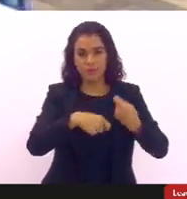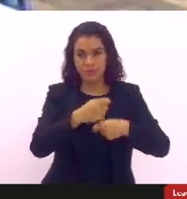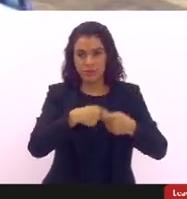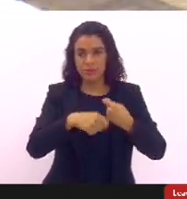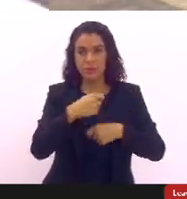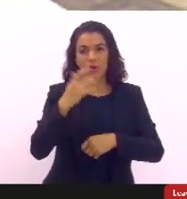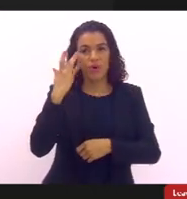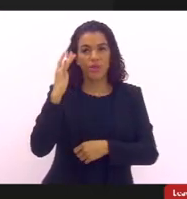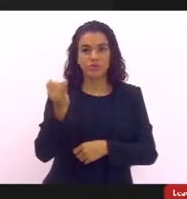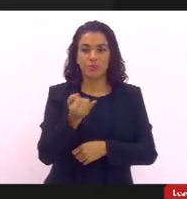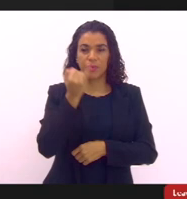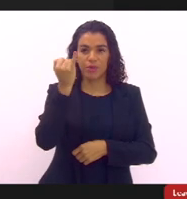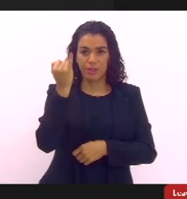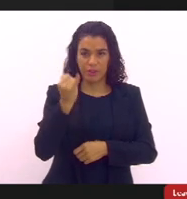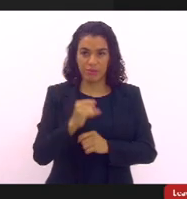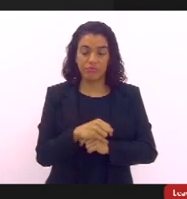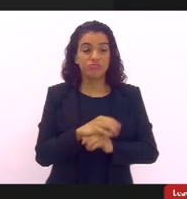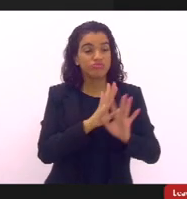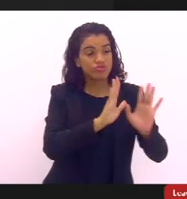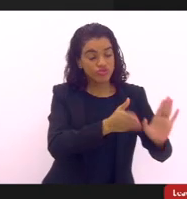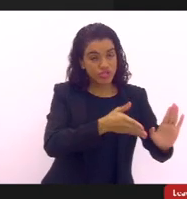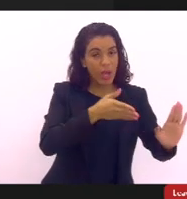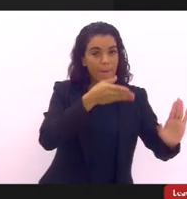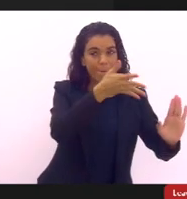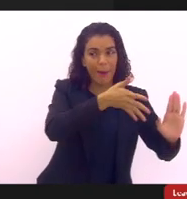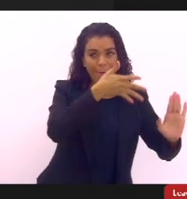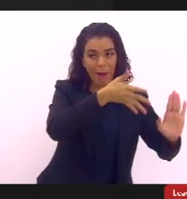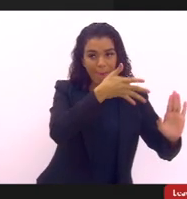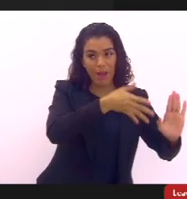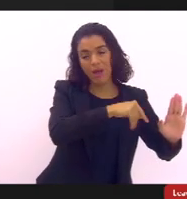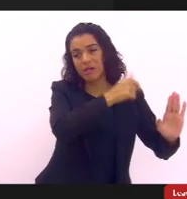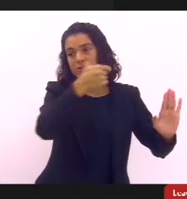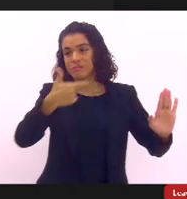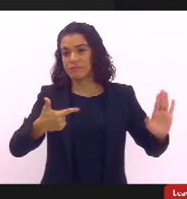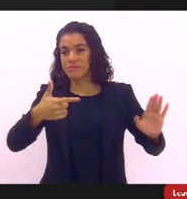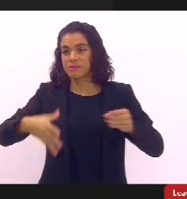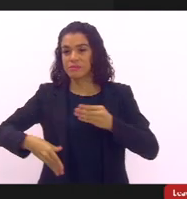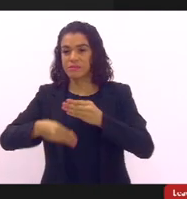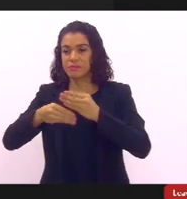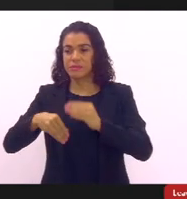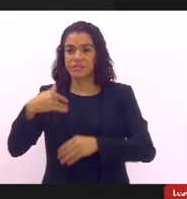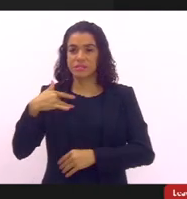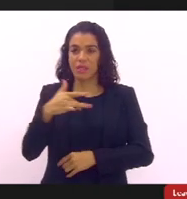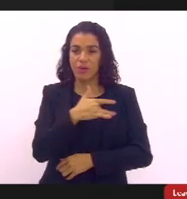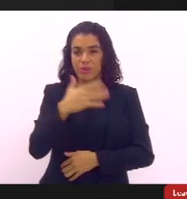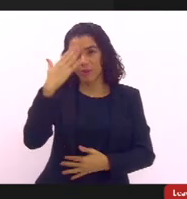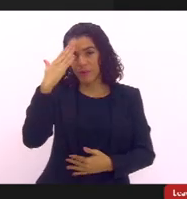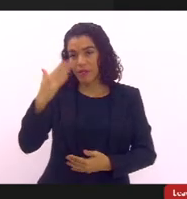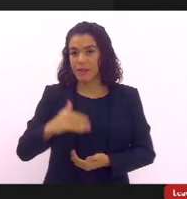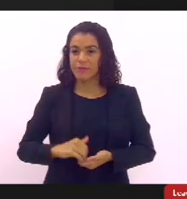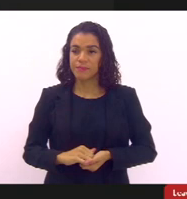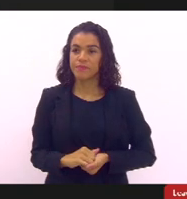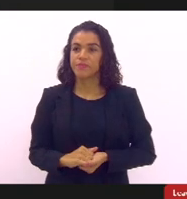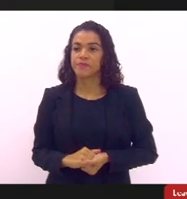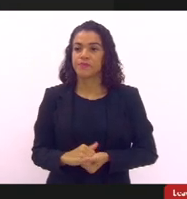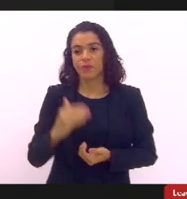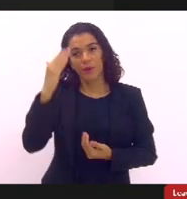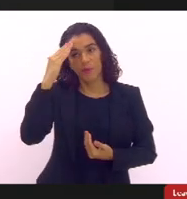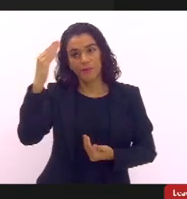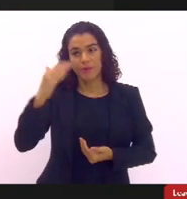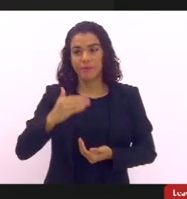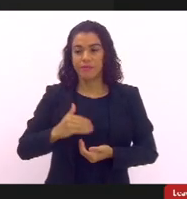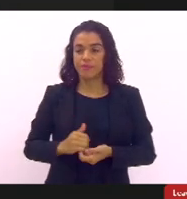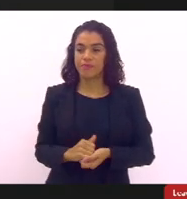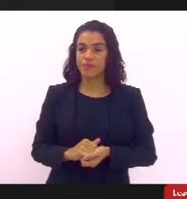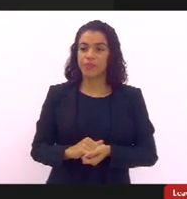Acho que seria importante a gente ouvi-los, depois a gente complementa com a parte da saúde. Tá? Obrigado. Obrigada, doutor Mário.